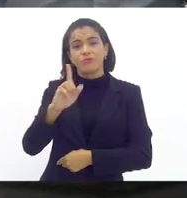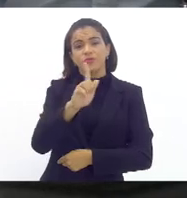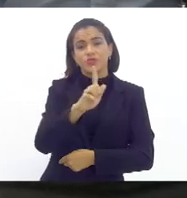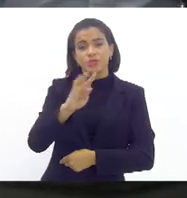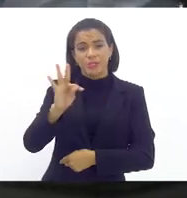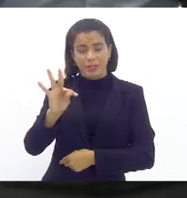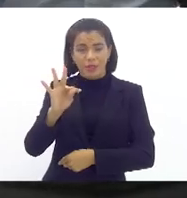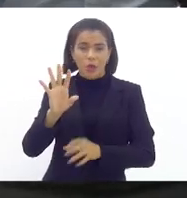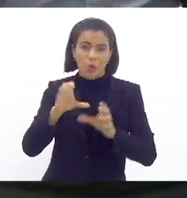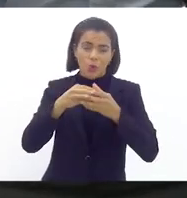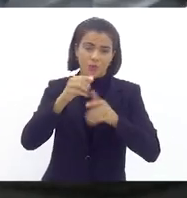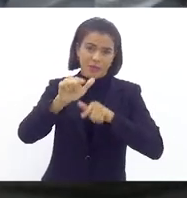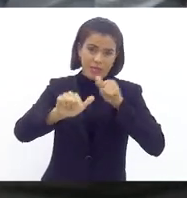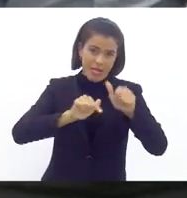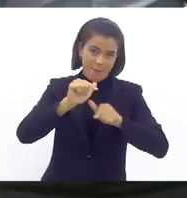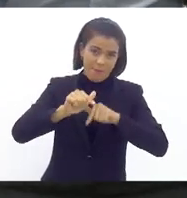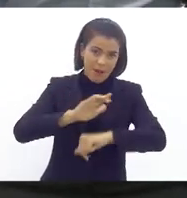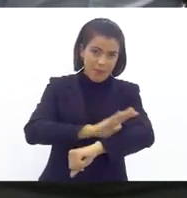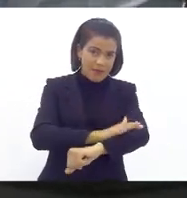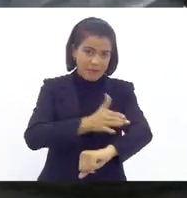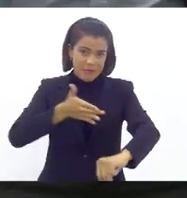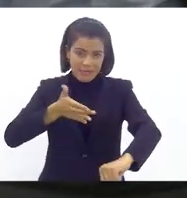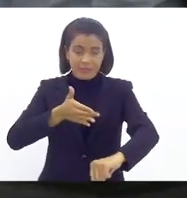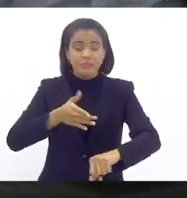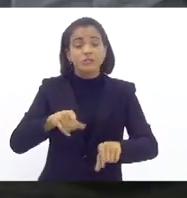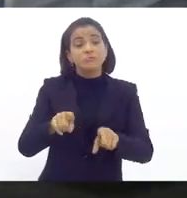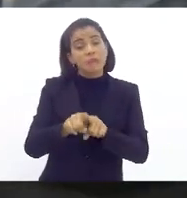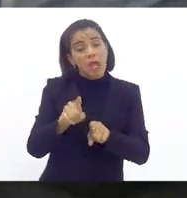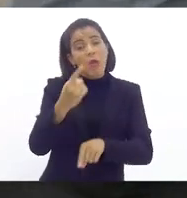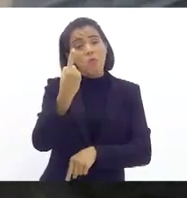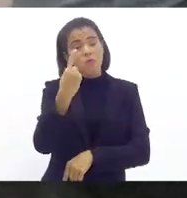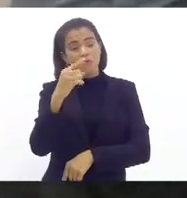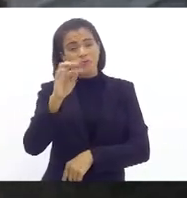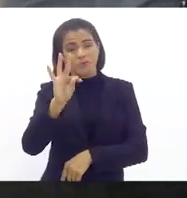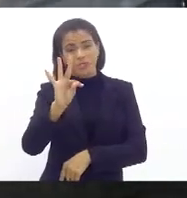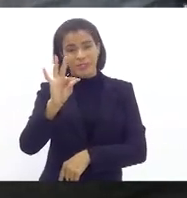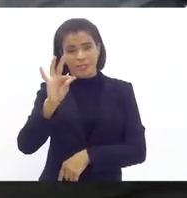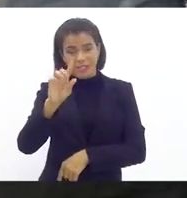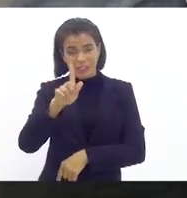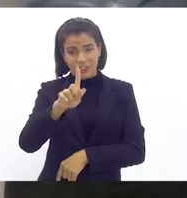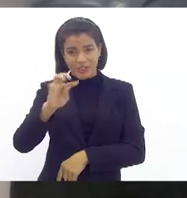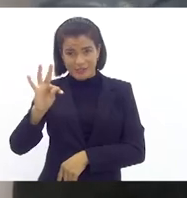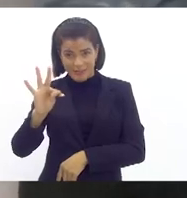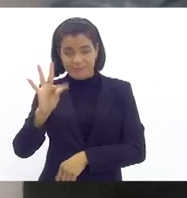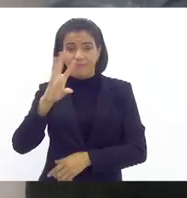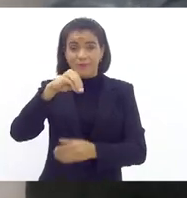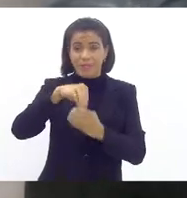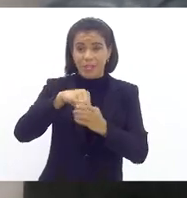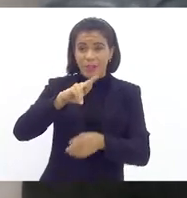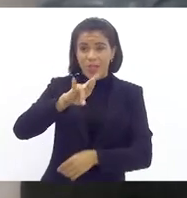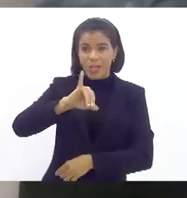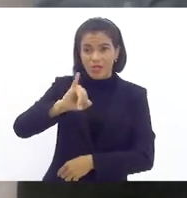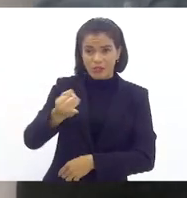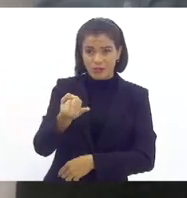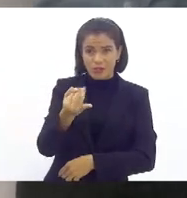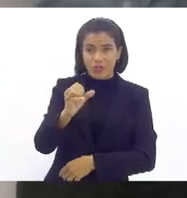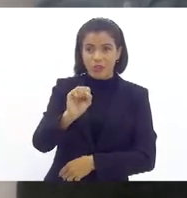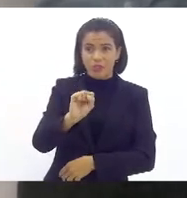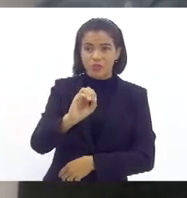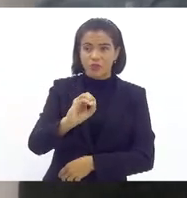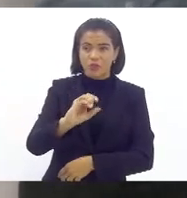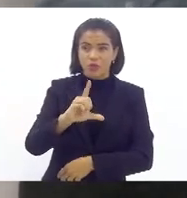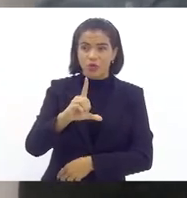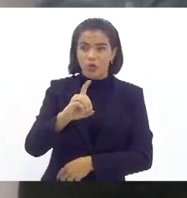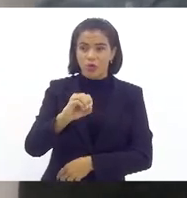Educação Antirracista e esse GT, que é um dos GTs, na verdade, são cinco GTs dentro do RJ Solo Preto e Indígena,